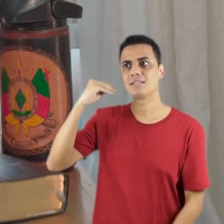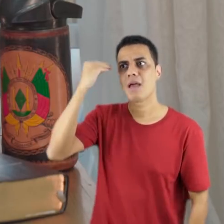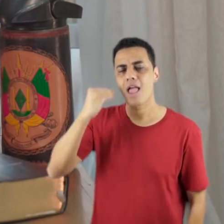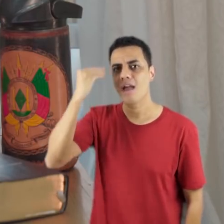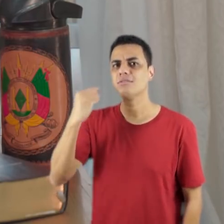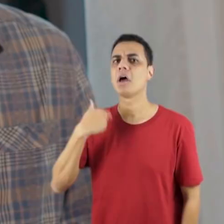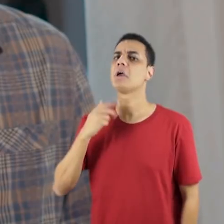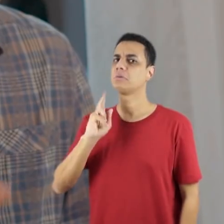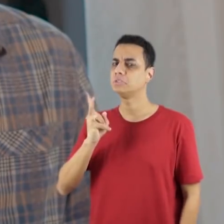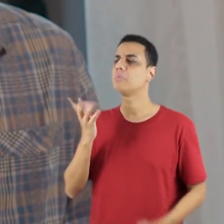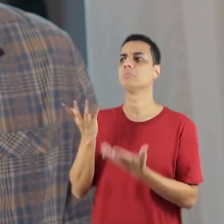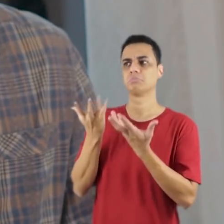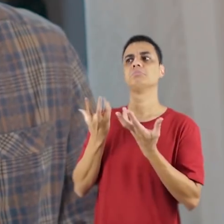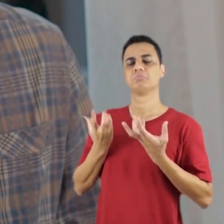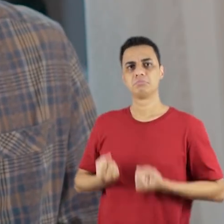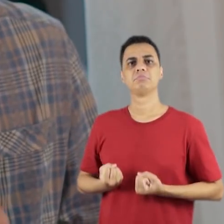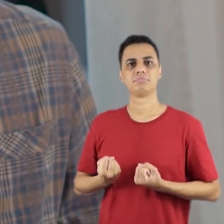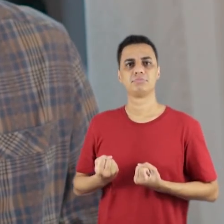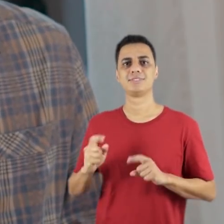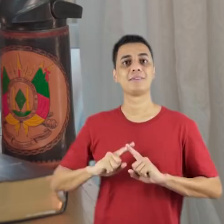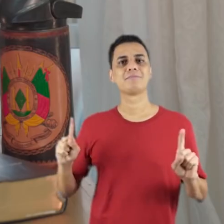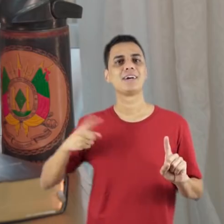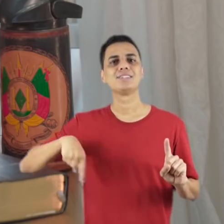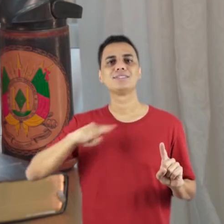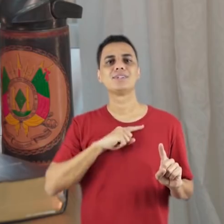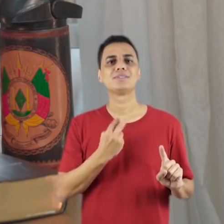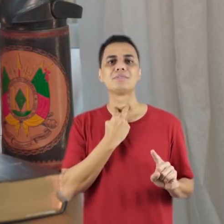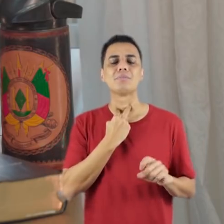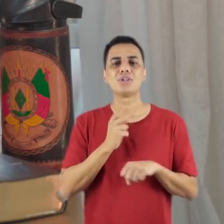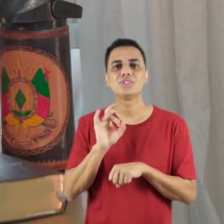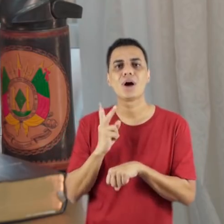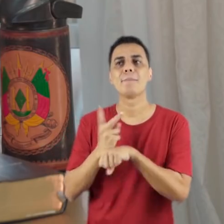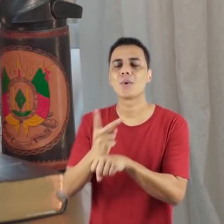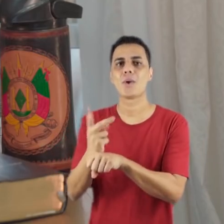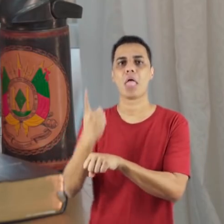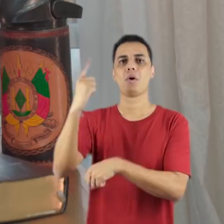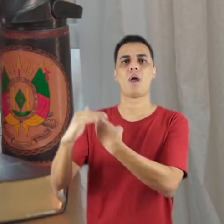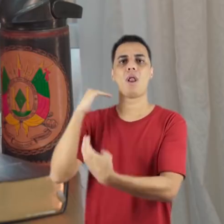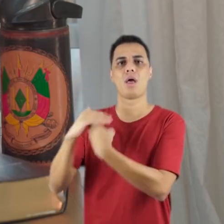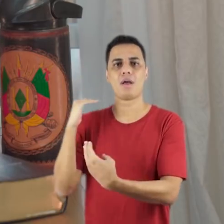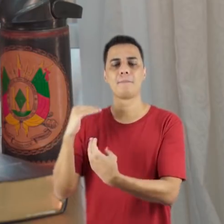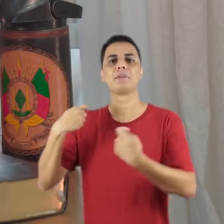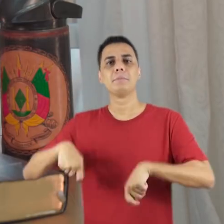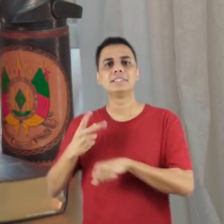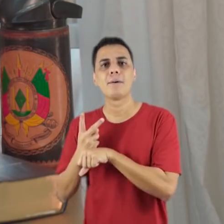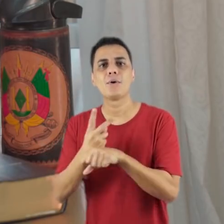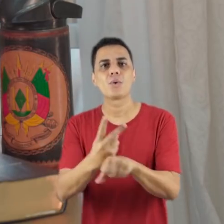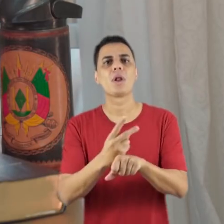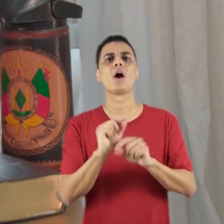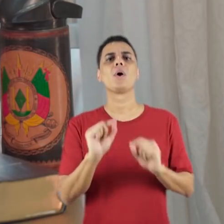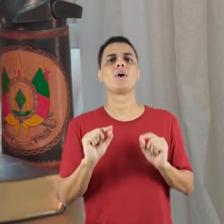mais experiência de vida, eu sempre procurei acolher em meu coração. Mas não devemos buscar somente estes conselhos, mas ir atrás também